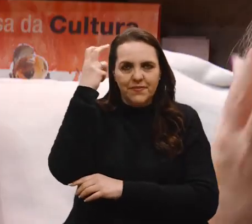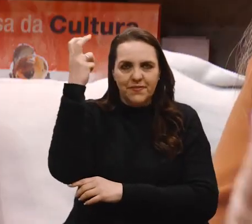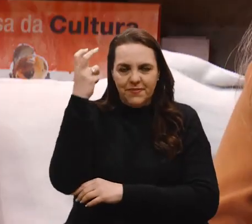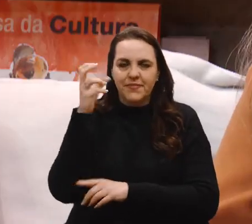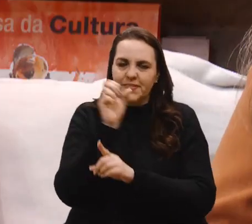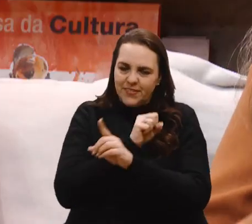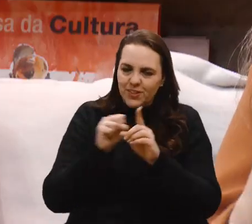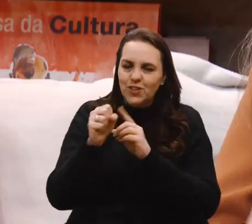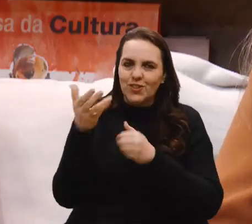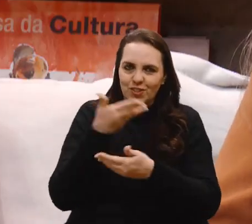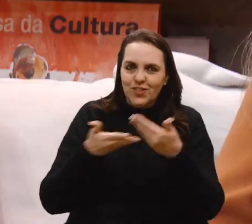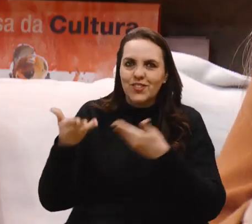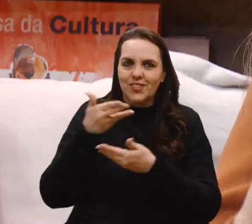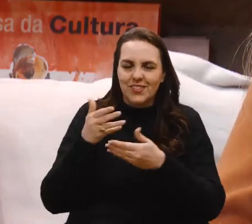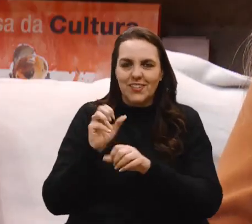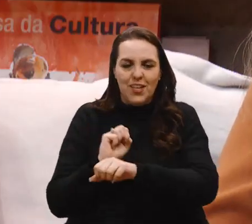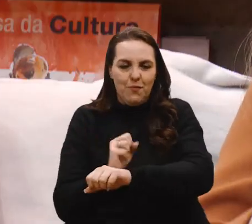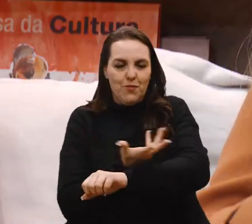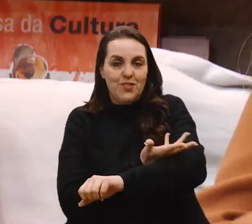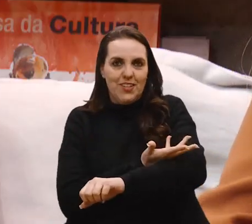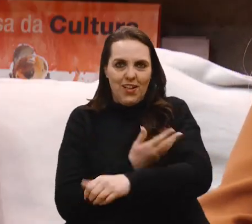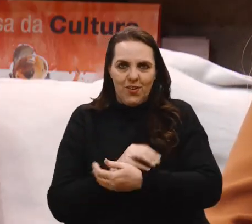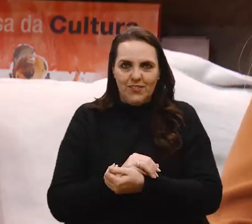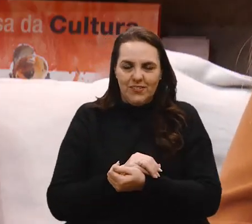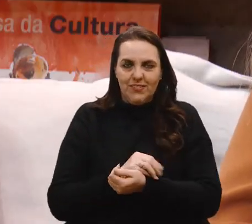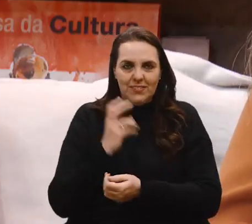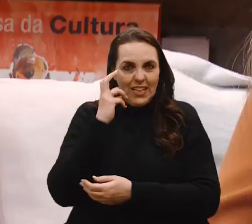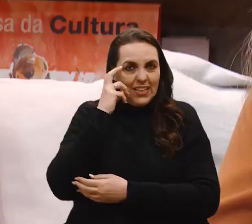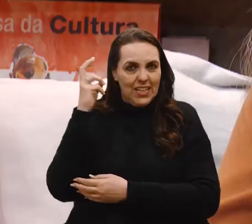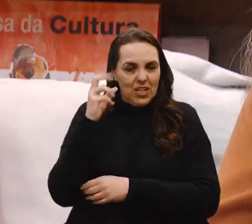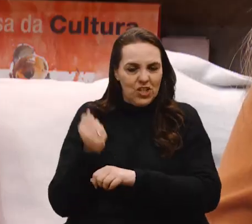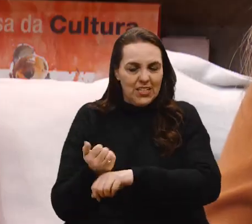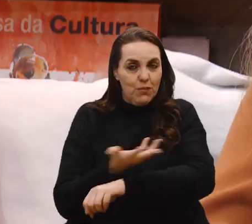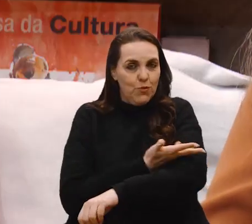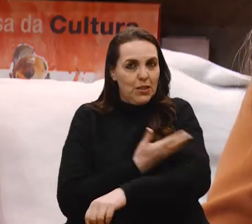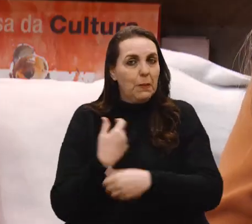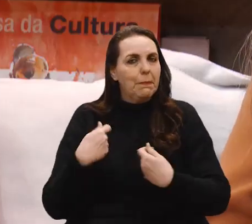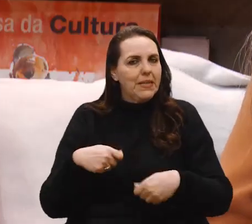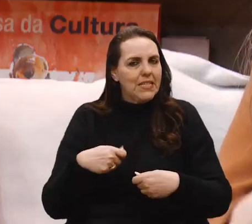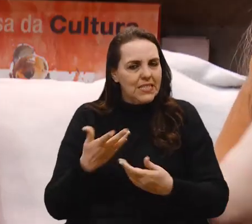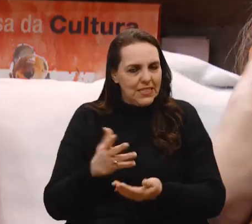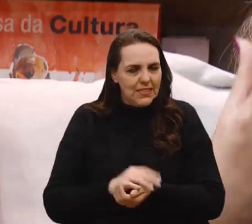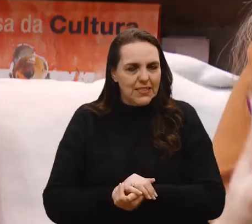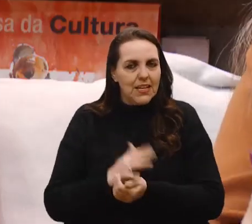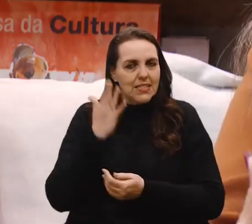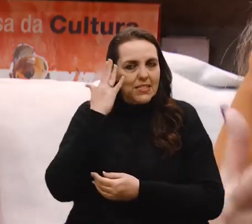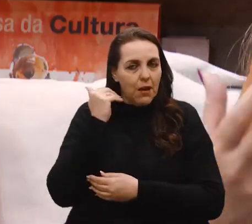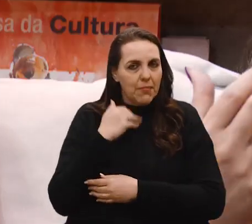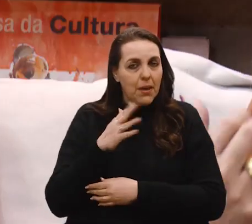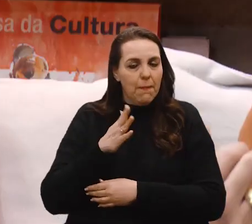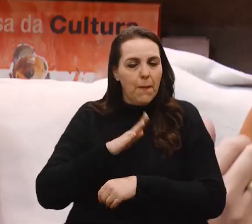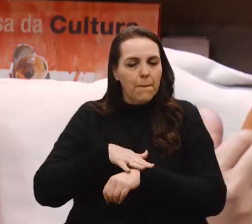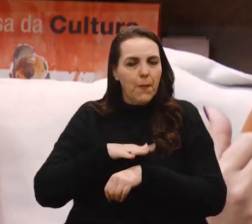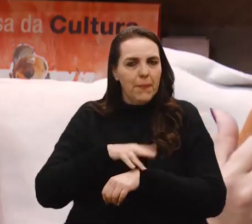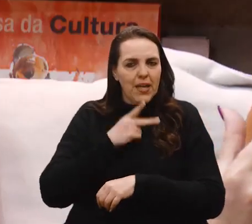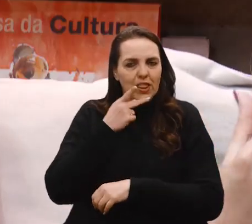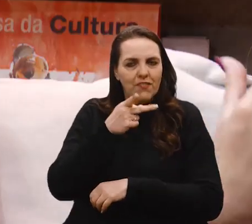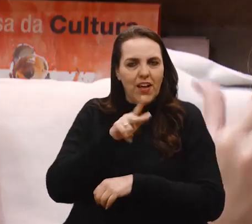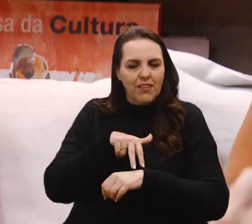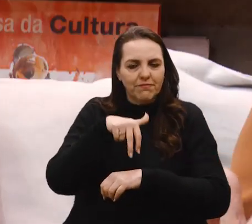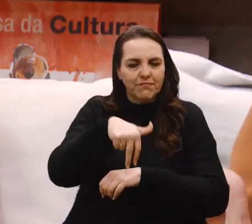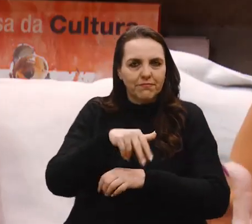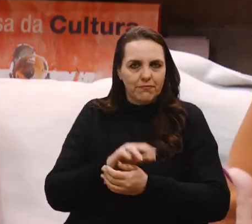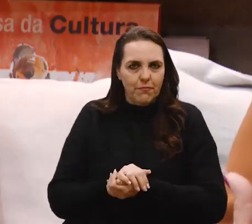né? Emocional. Ter essa inteligência também na parte emocional, de tu saber a vez de falar. Agora, por exemplo, o Pedro está